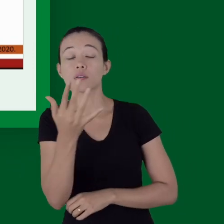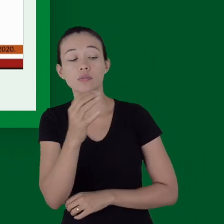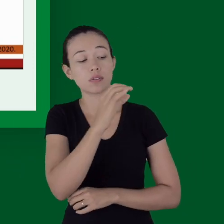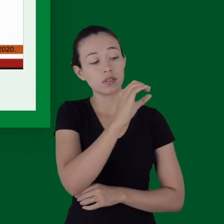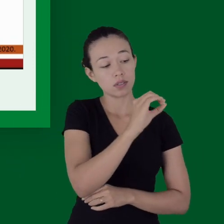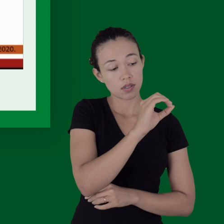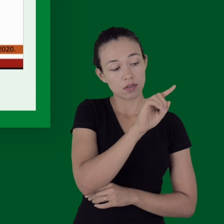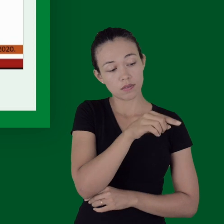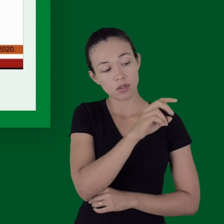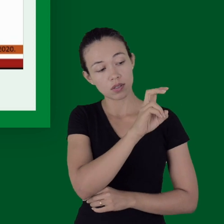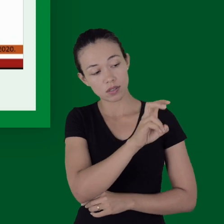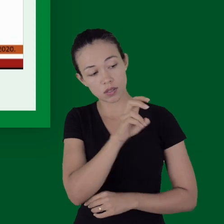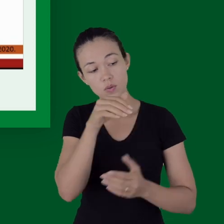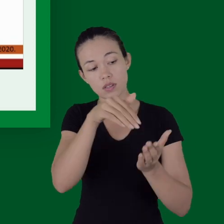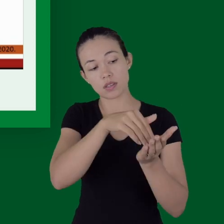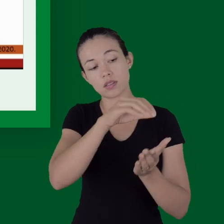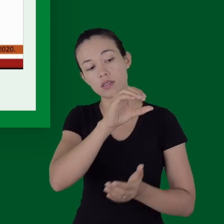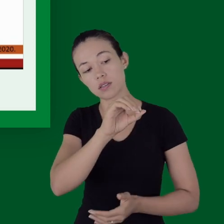quilo.